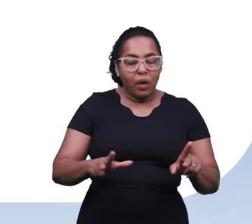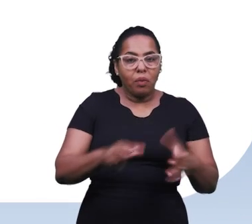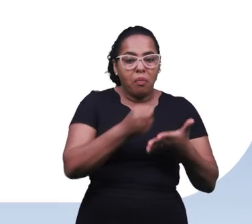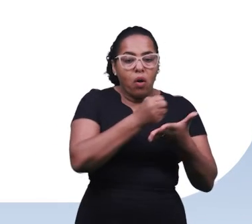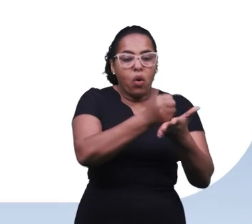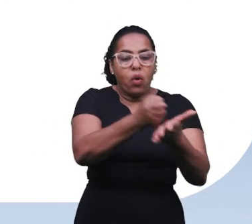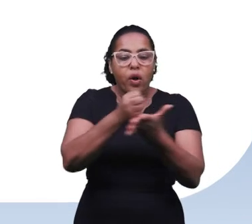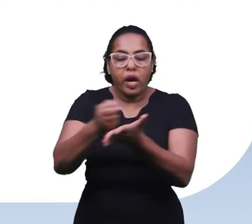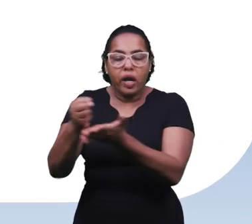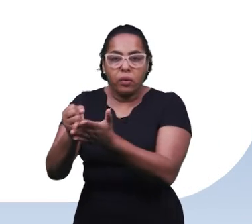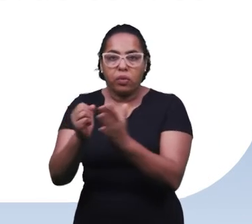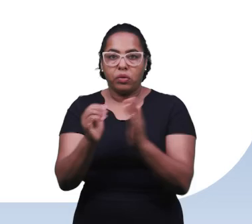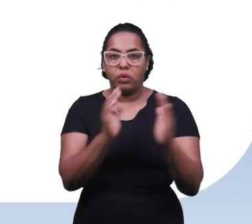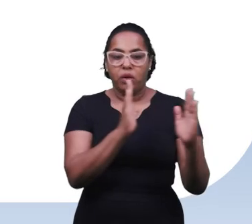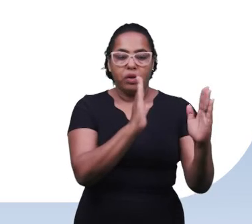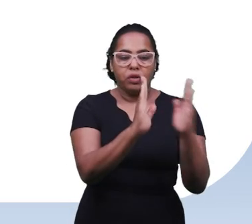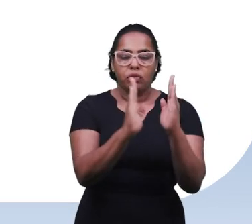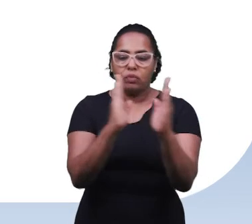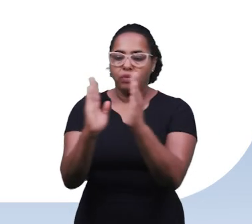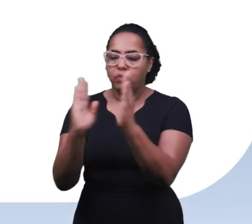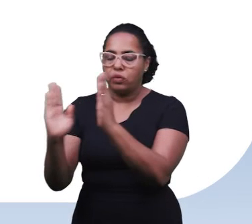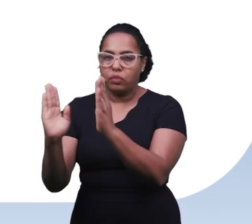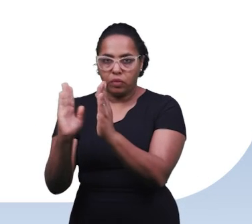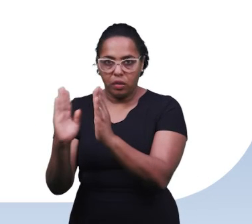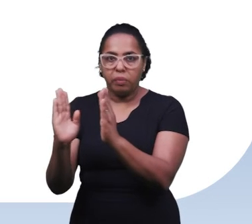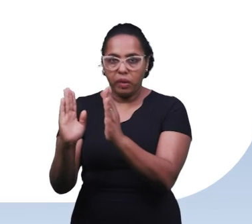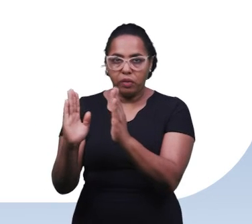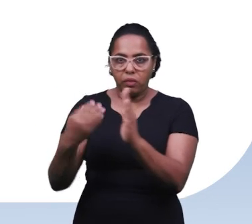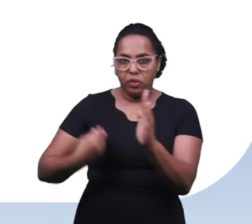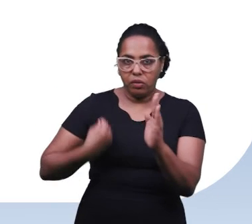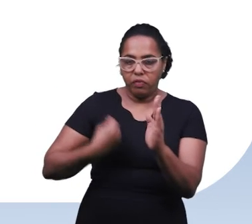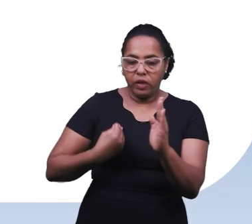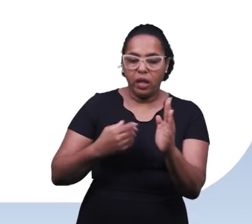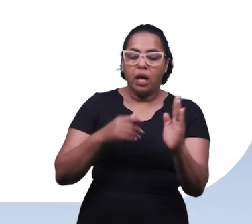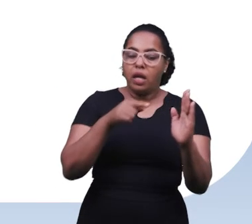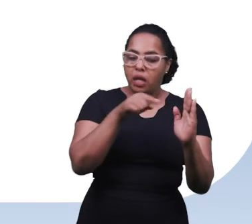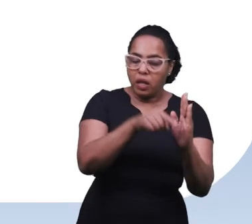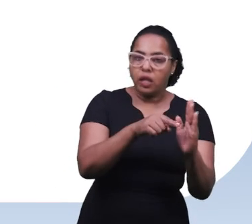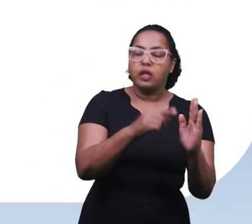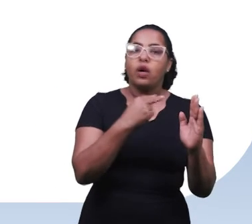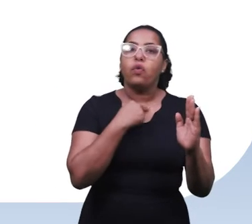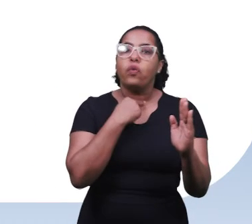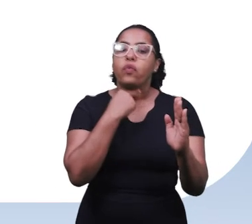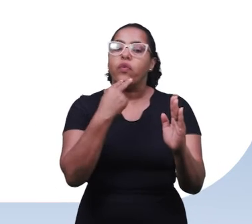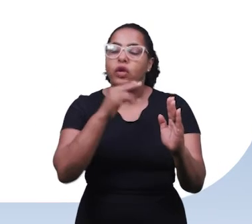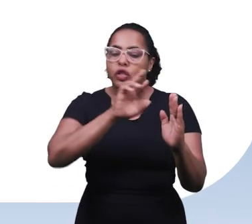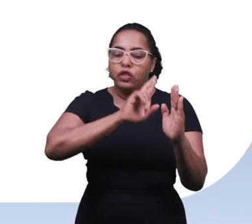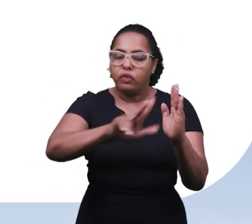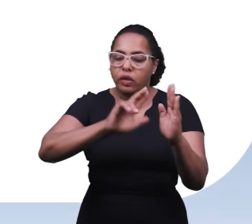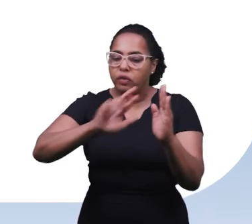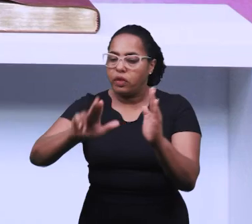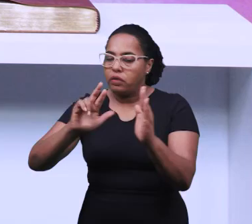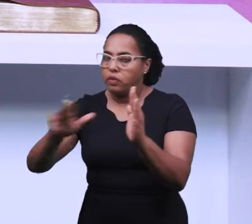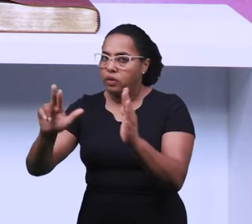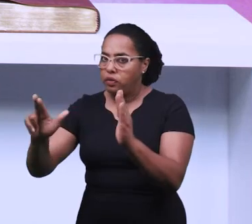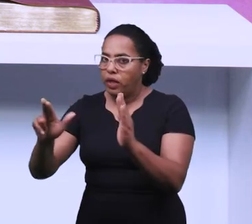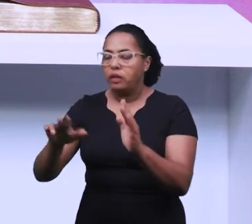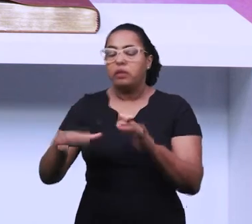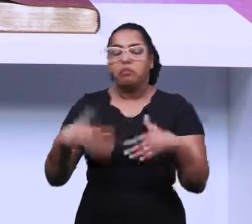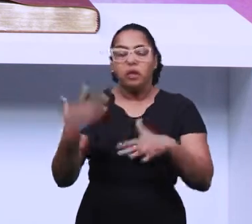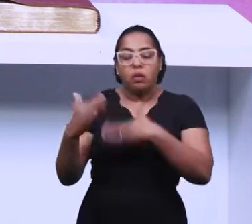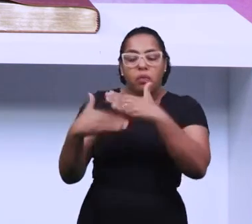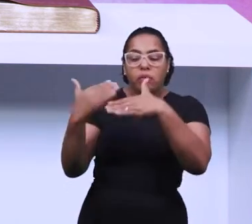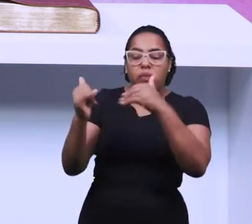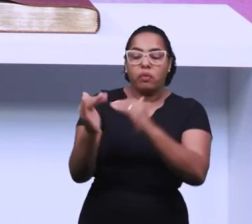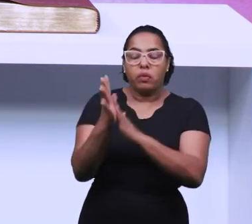recursos fisiológicos de cada fase. Cada fase vai me entregar uma realidade vocal diferente uma da outra. E